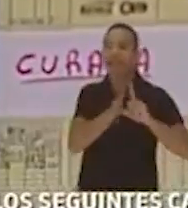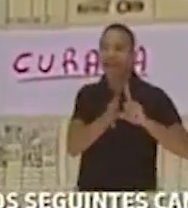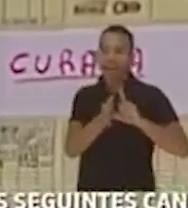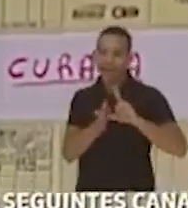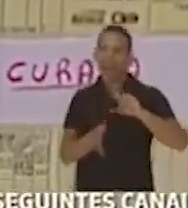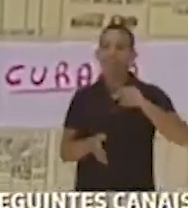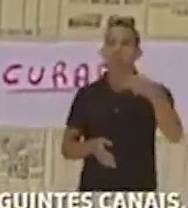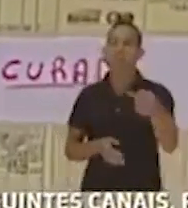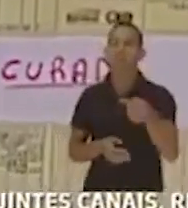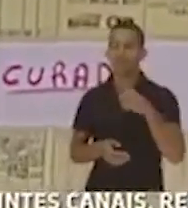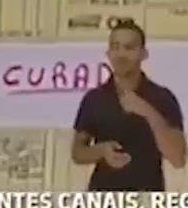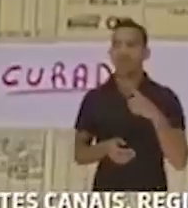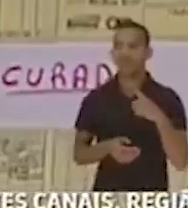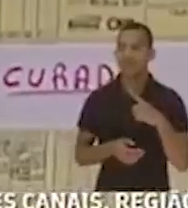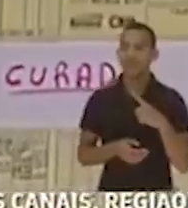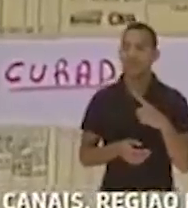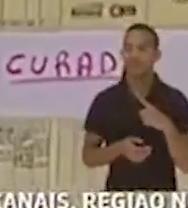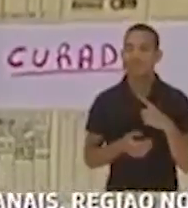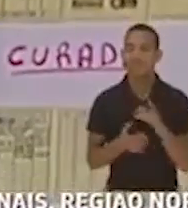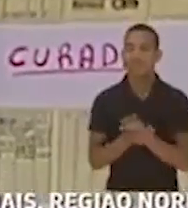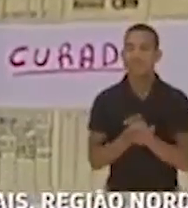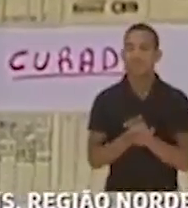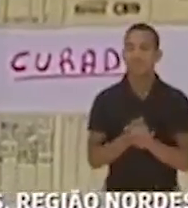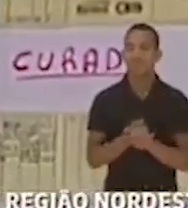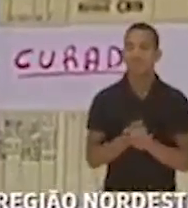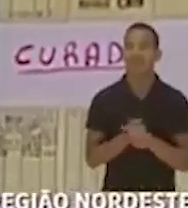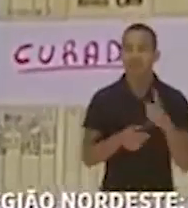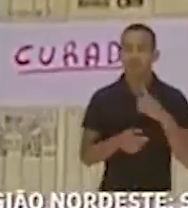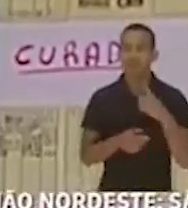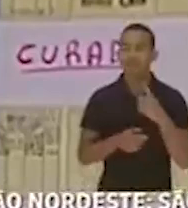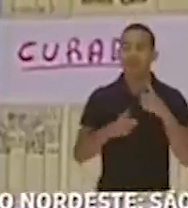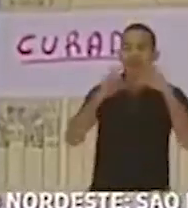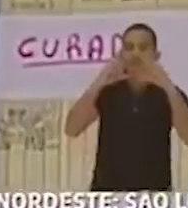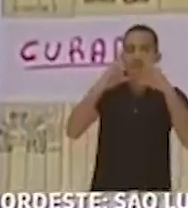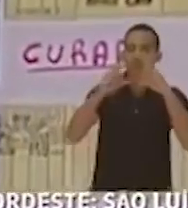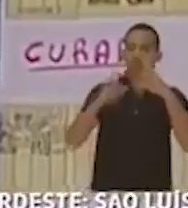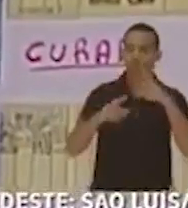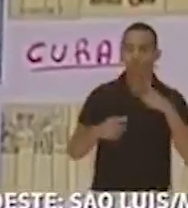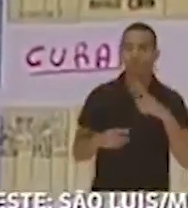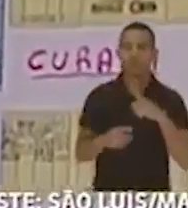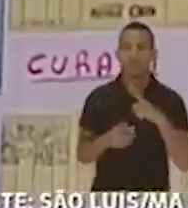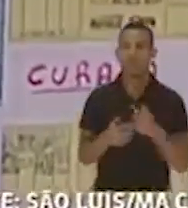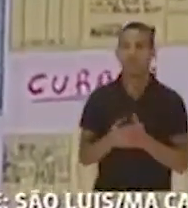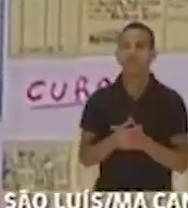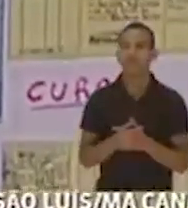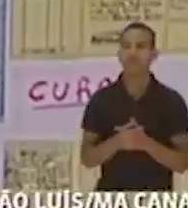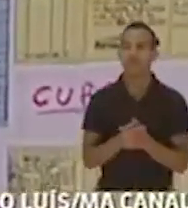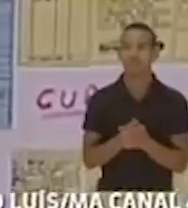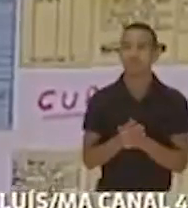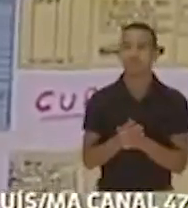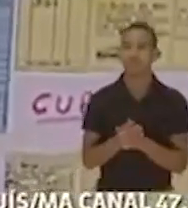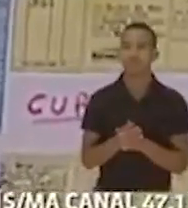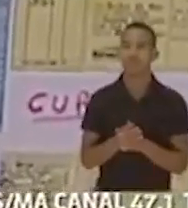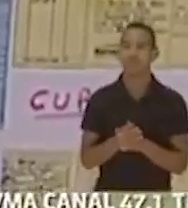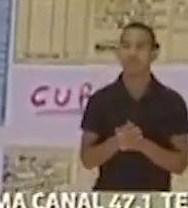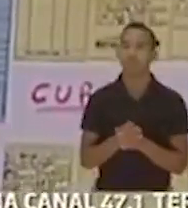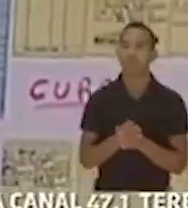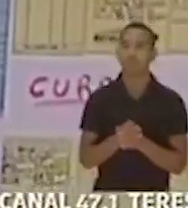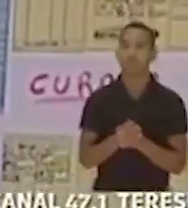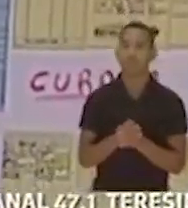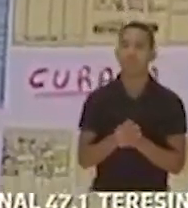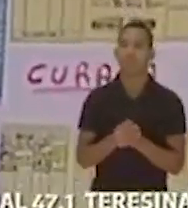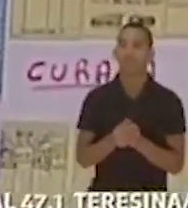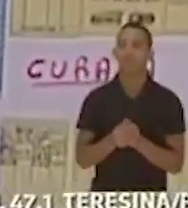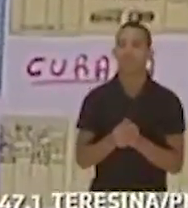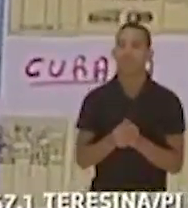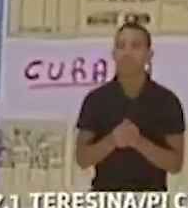aí, apóstolo. Foto sua? Tem uma foto aí. Eu não estou vendo, não. É porque o rapaz que cuida das fotos